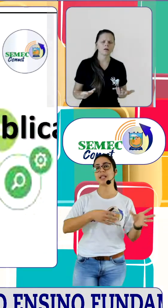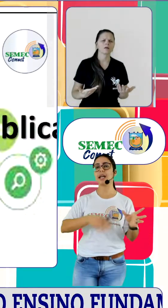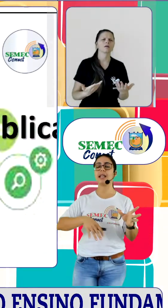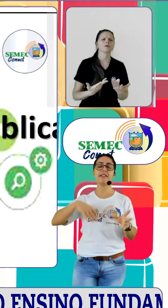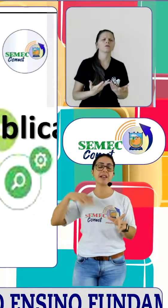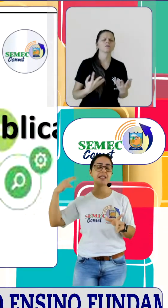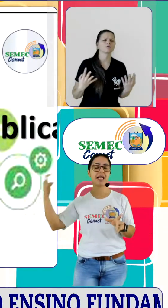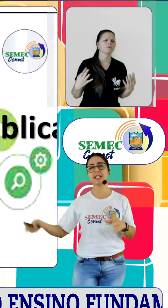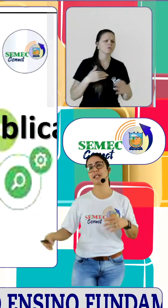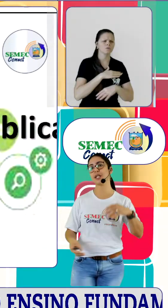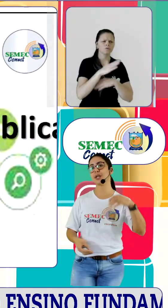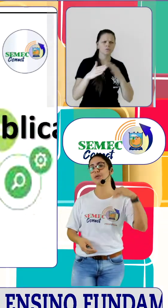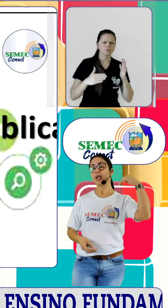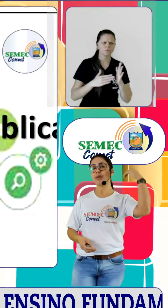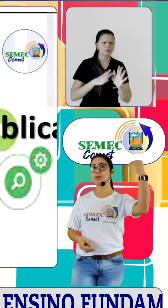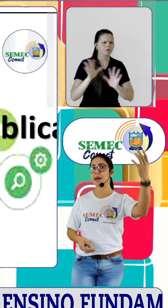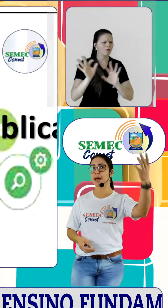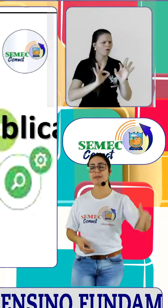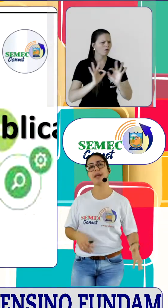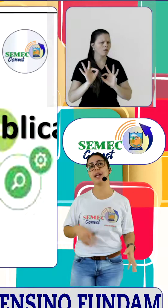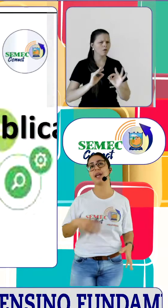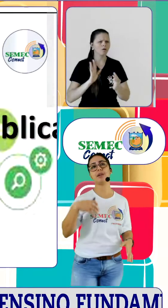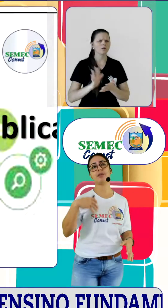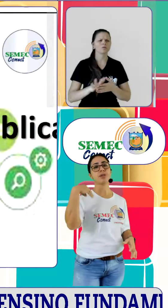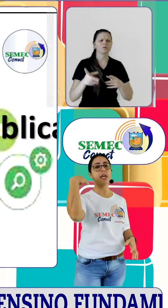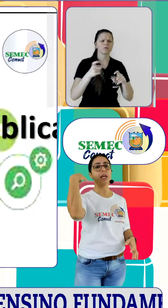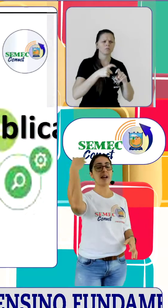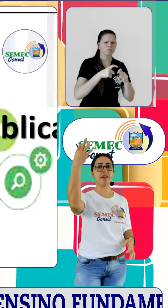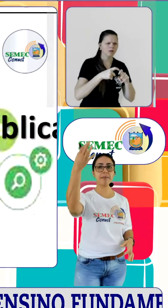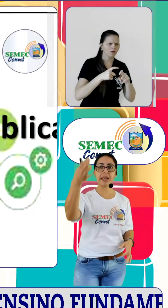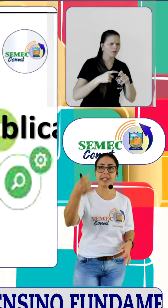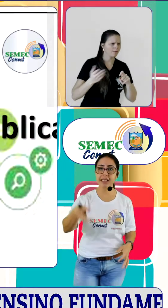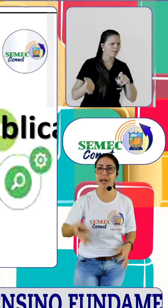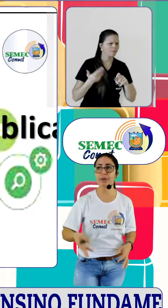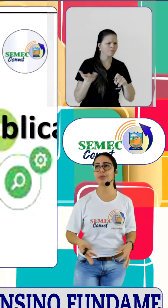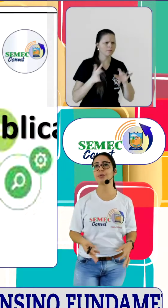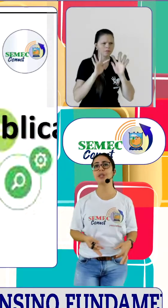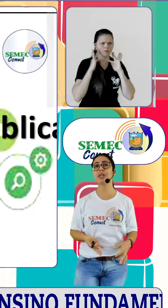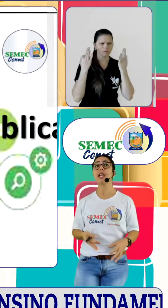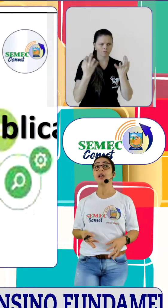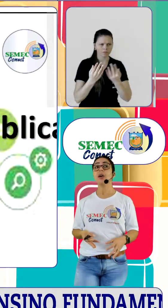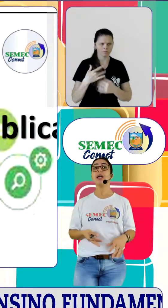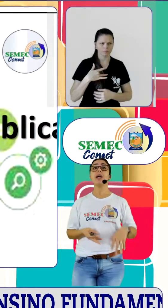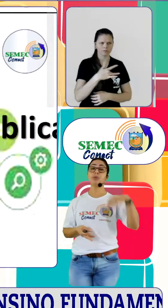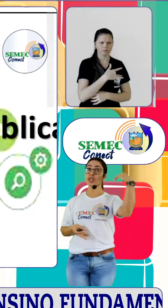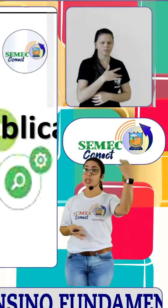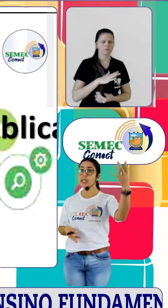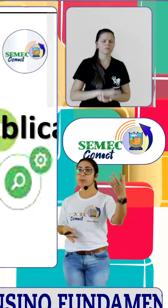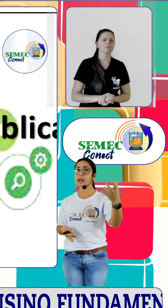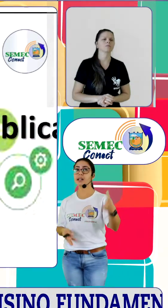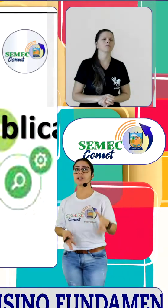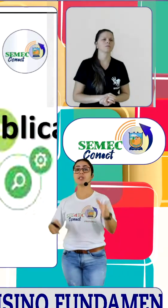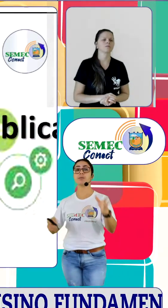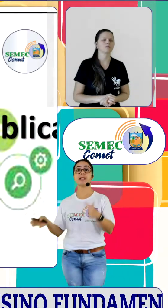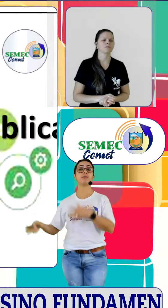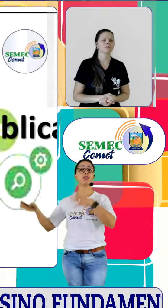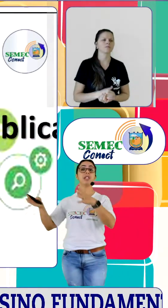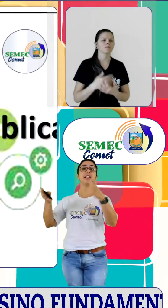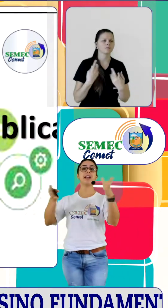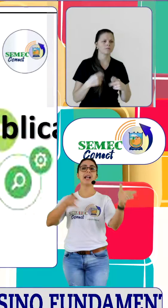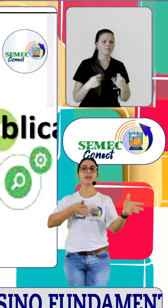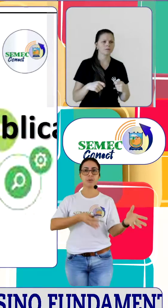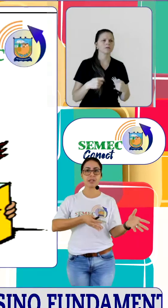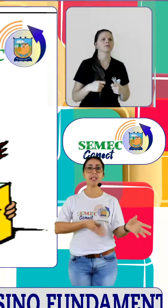programas aí da vacinação, dos mais médicos, da família da saúde, dos transplantes, nós precisamos